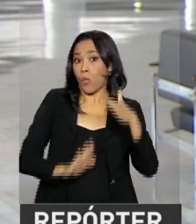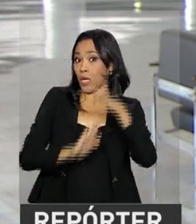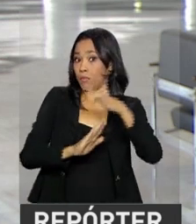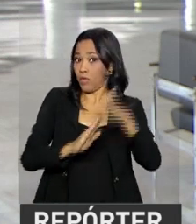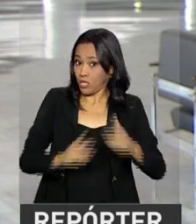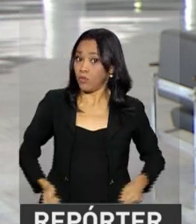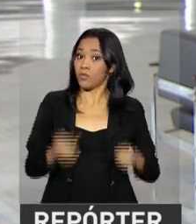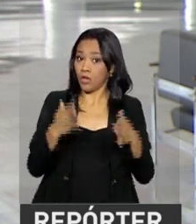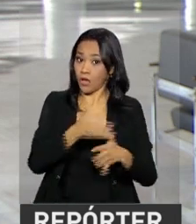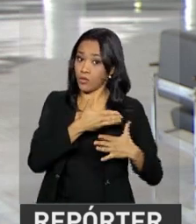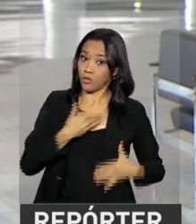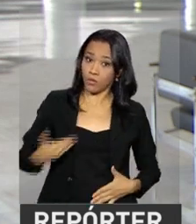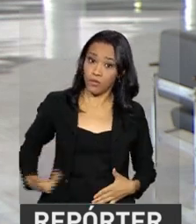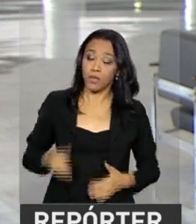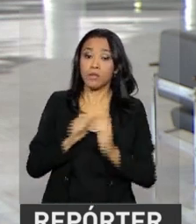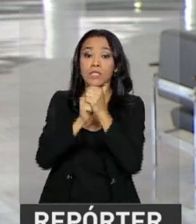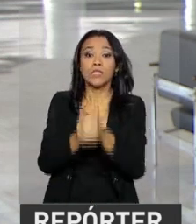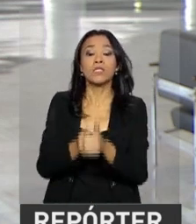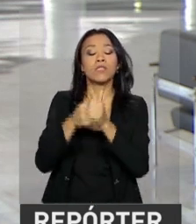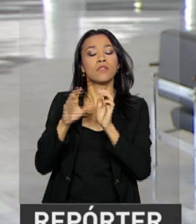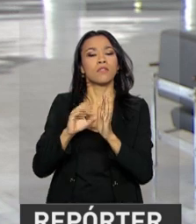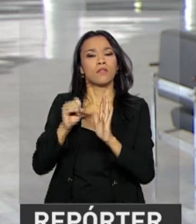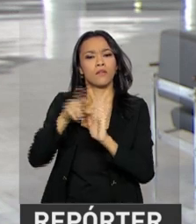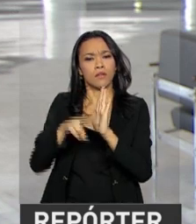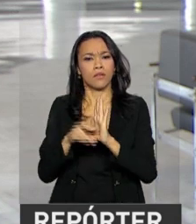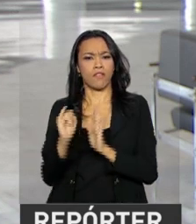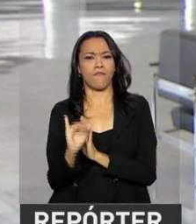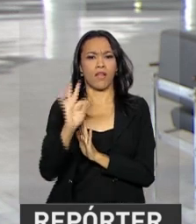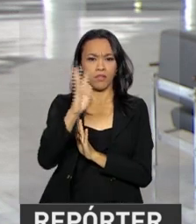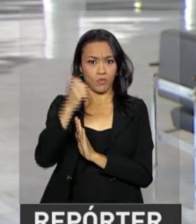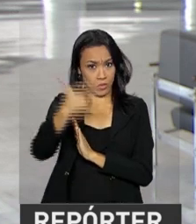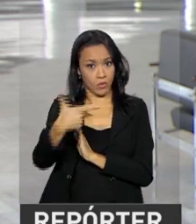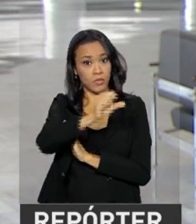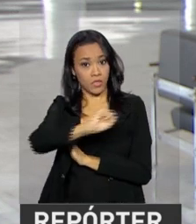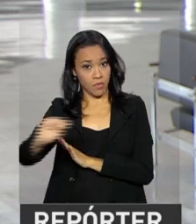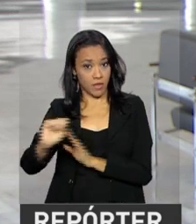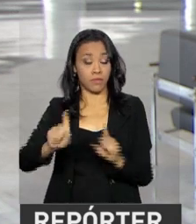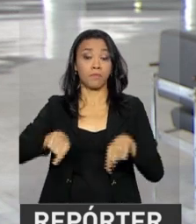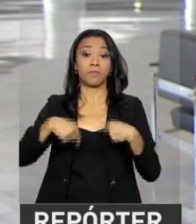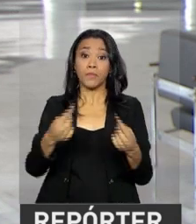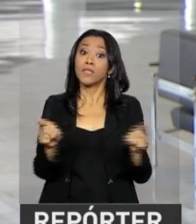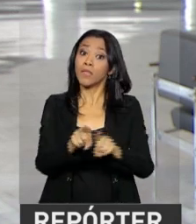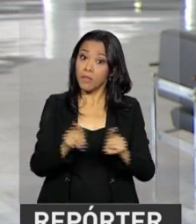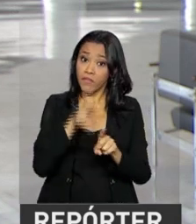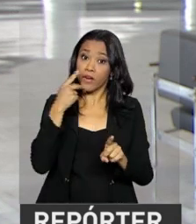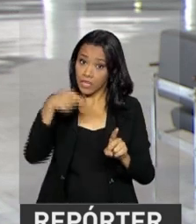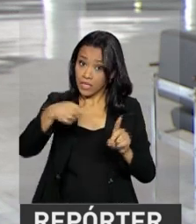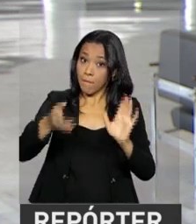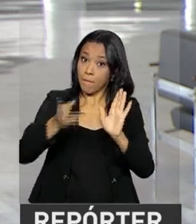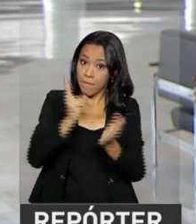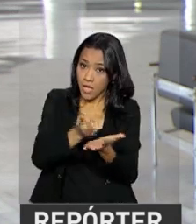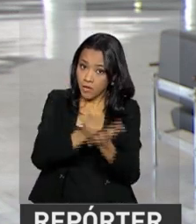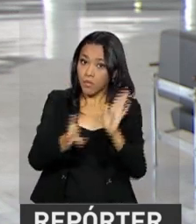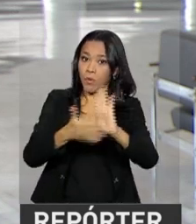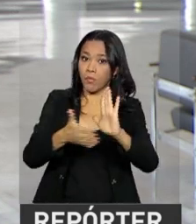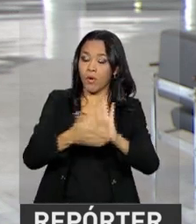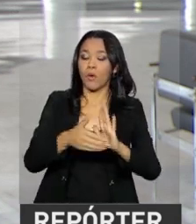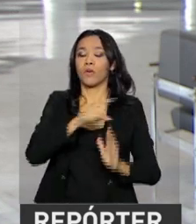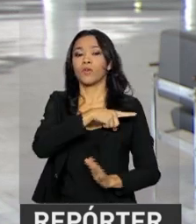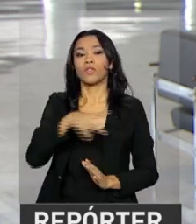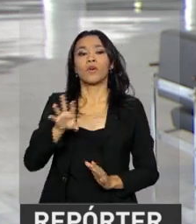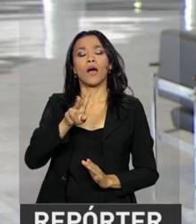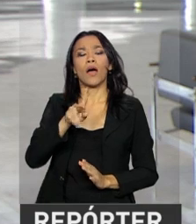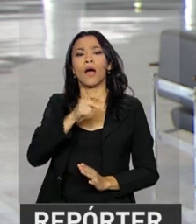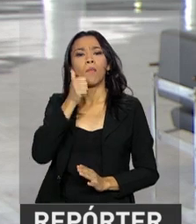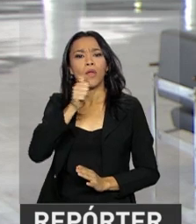anterior, é uma das prioridades do governo no segundo semestre. Também falando sobre a PEC 241, a secretária do Tesouro Nacional, Ana Paula